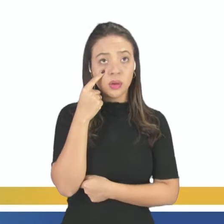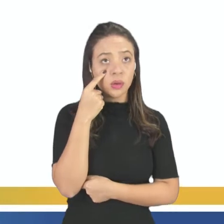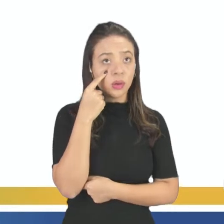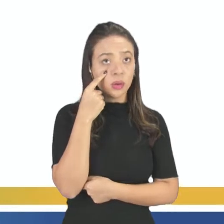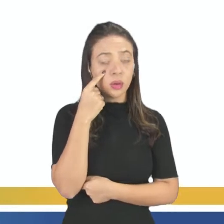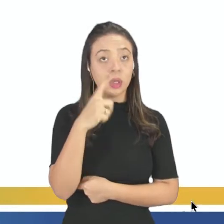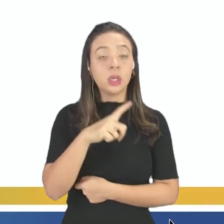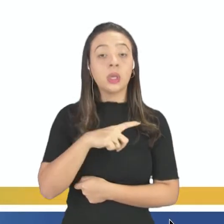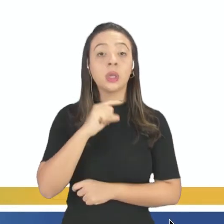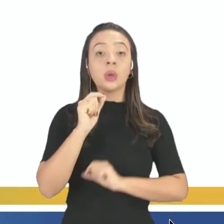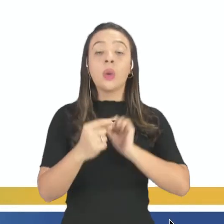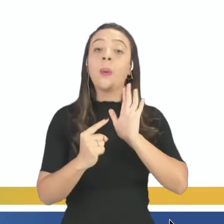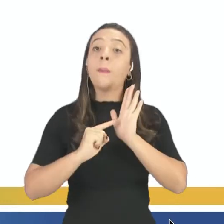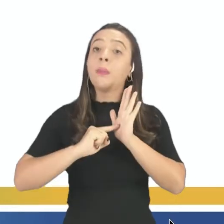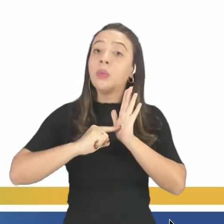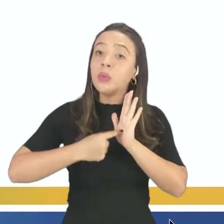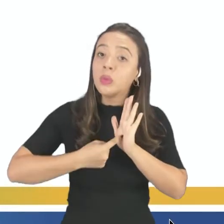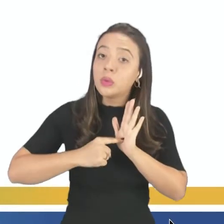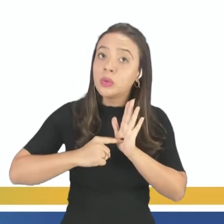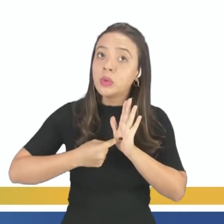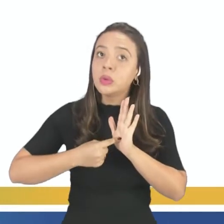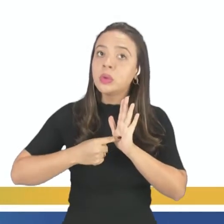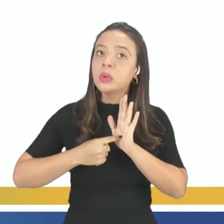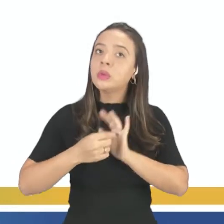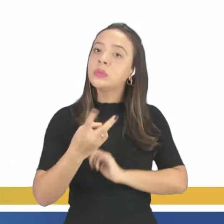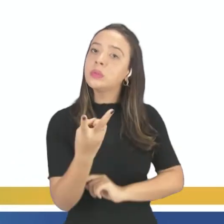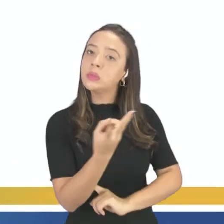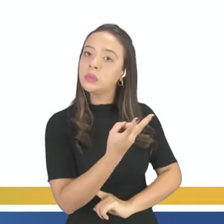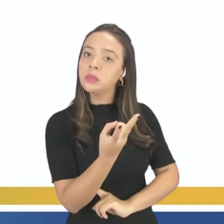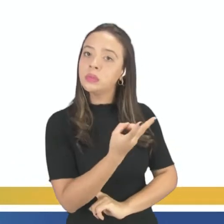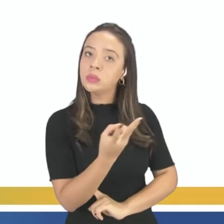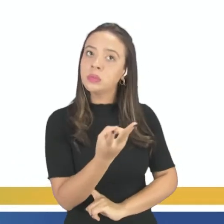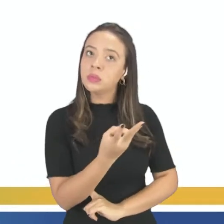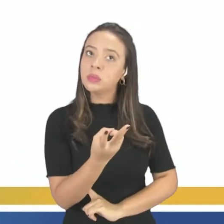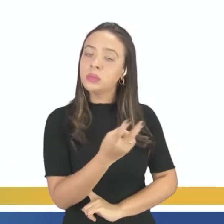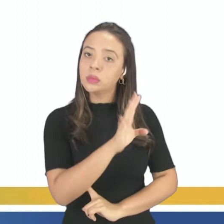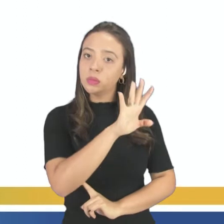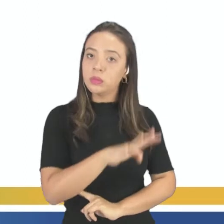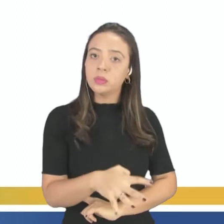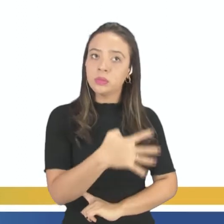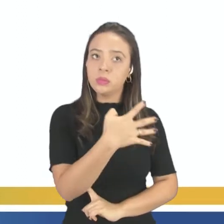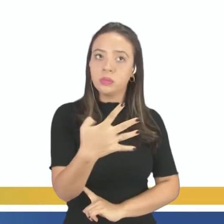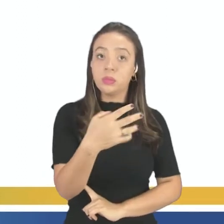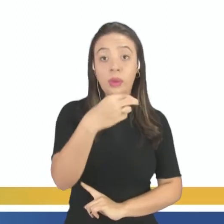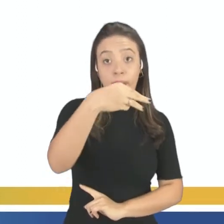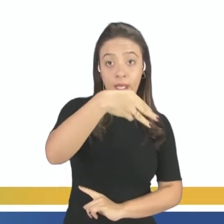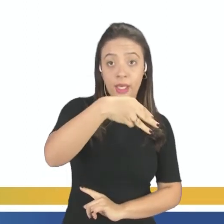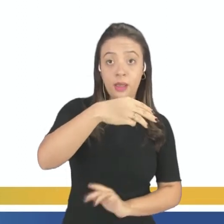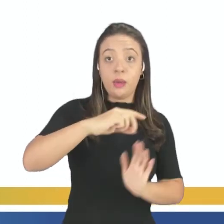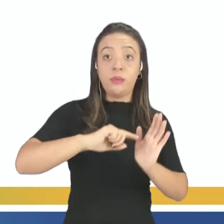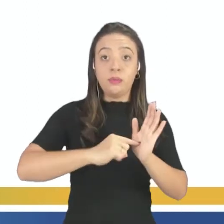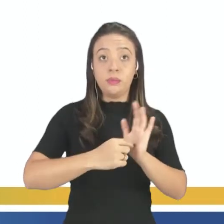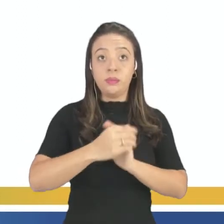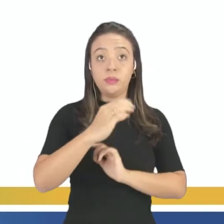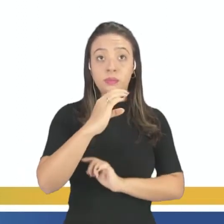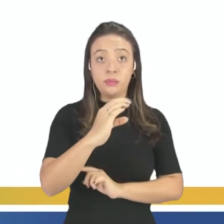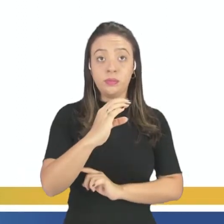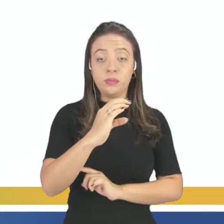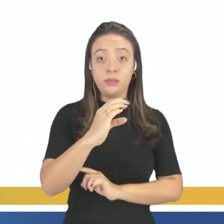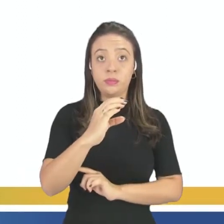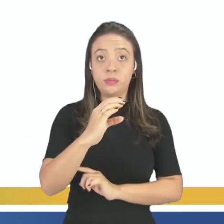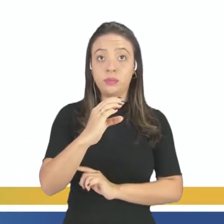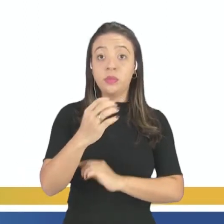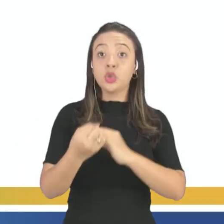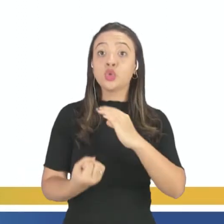a multiplicação dessas duas matrizes M e C, nós